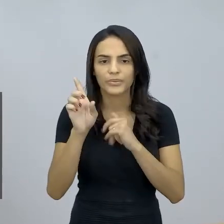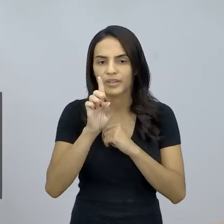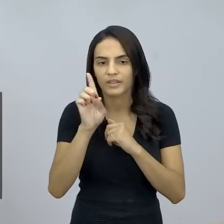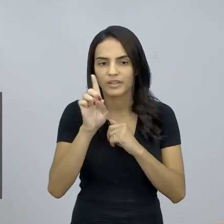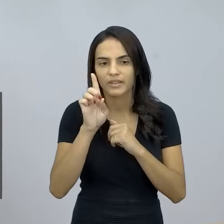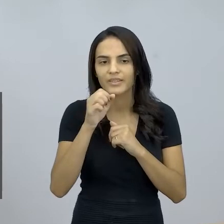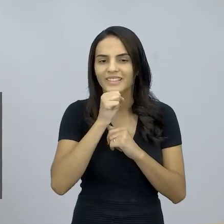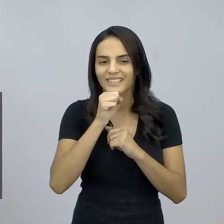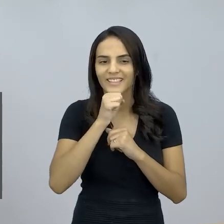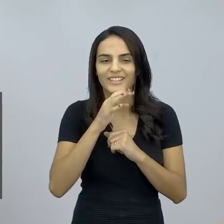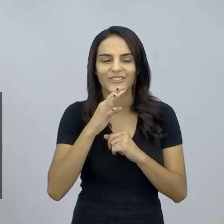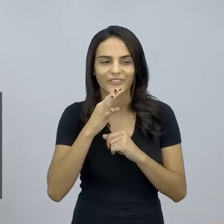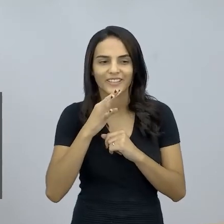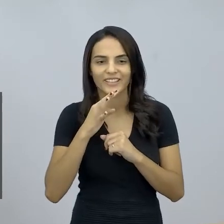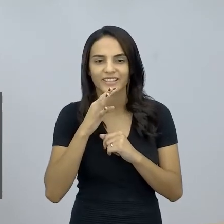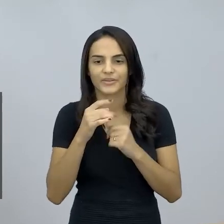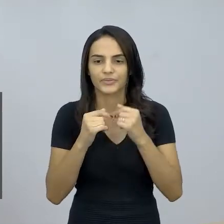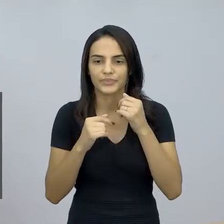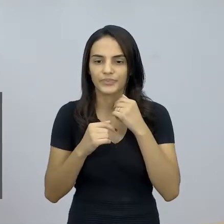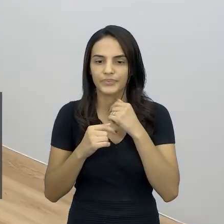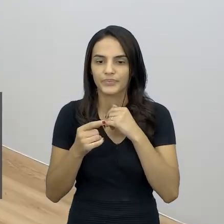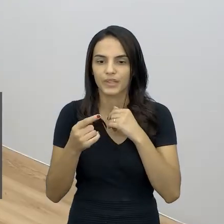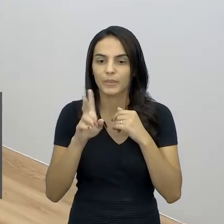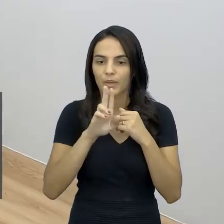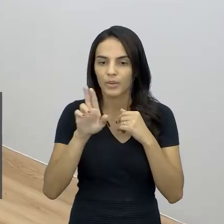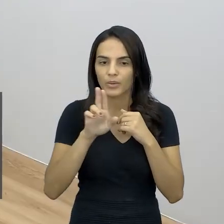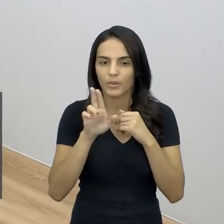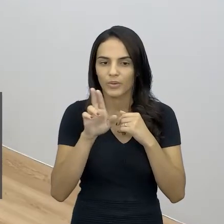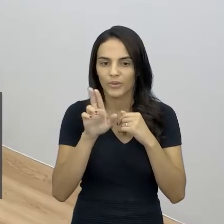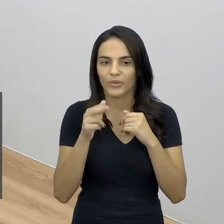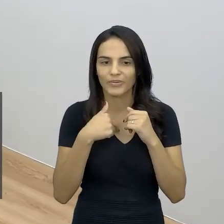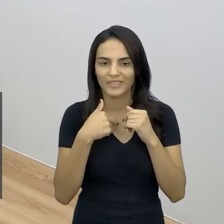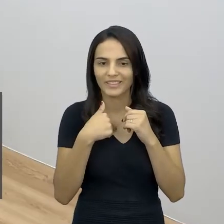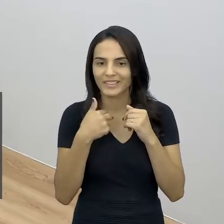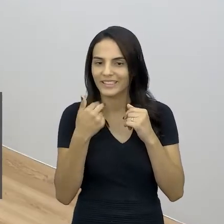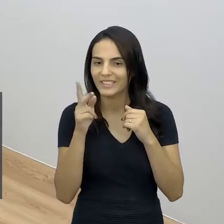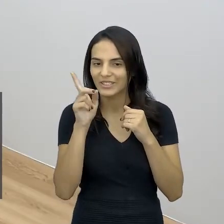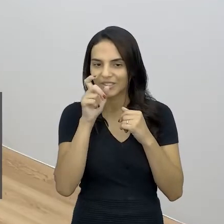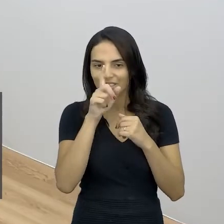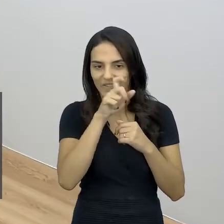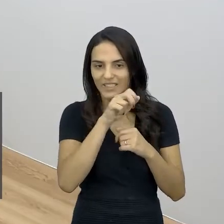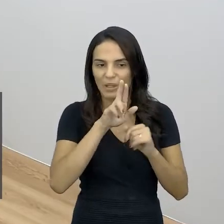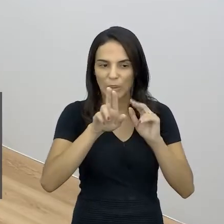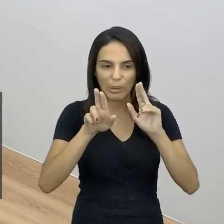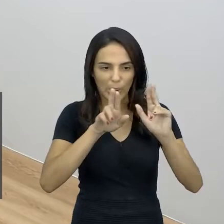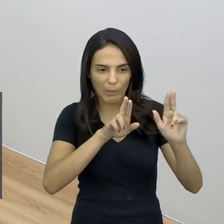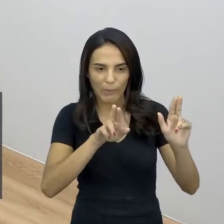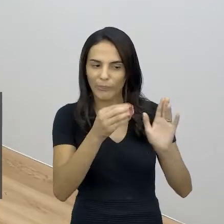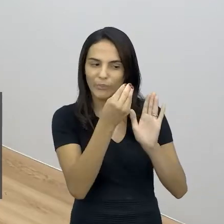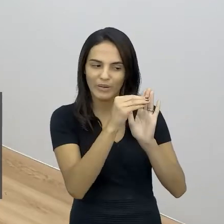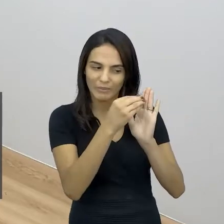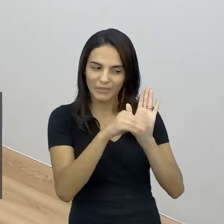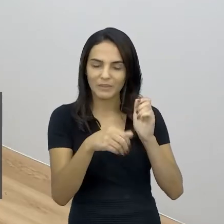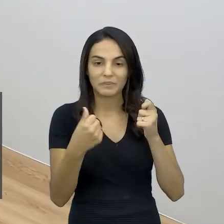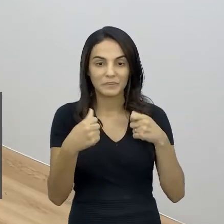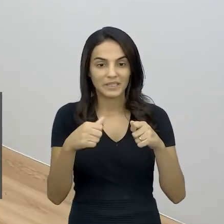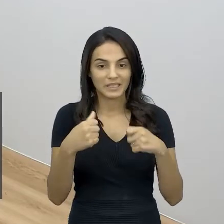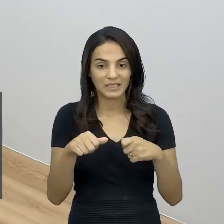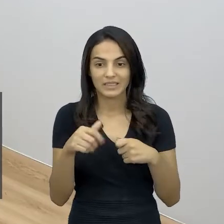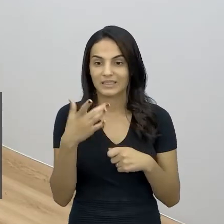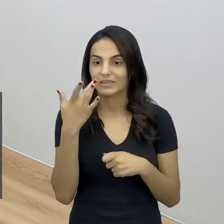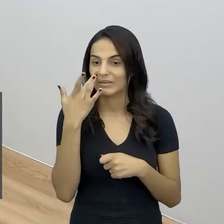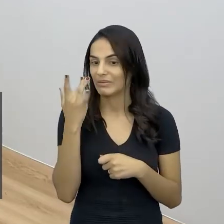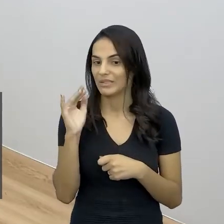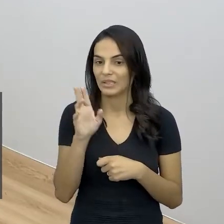mais velho e eu conheci, esse daí Tânia, não. você sabe que para nome, eu sou daquele jeito que eu te contei, né, gente? Nome tem que estar anotado, eu sei quem é, mas nome